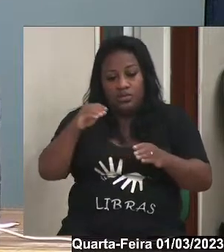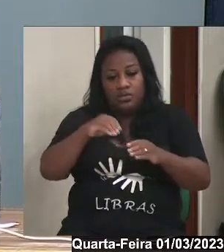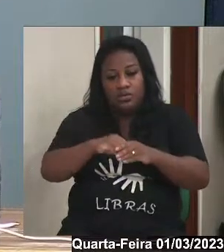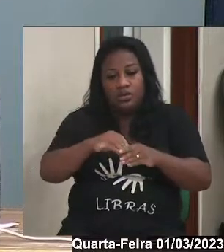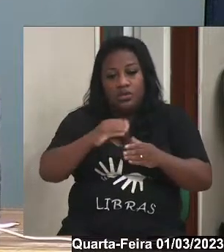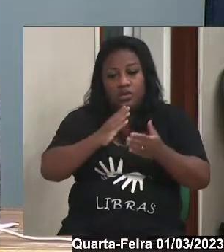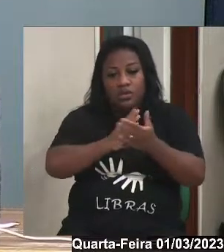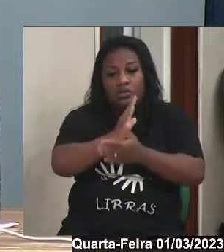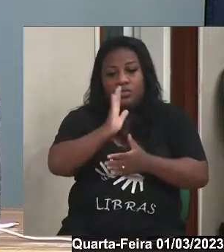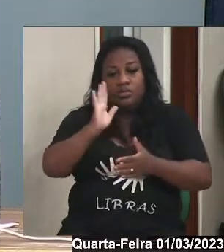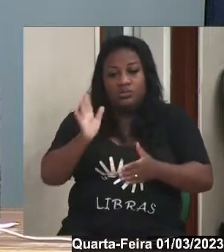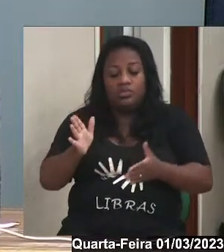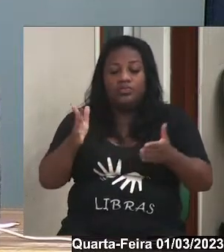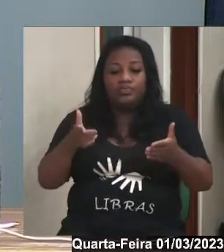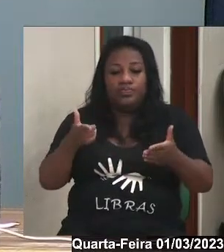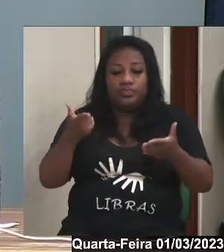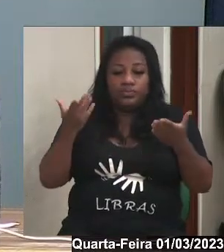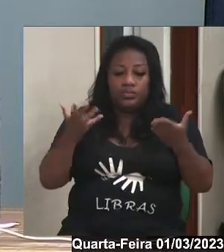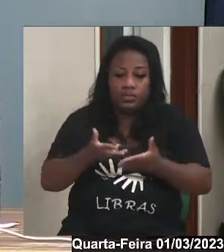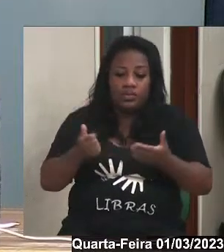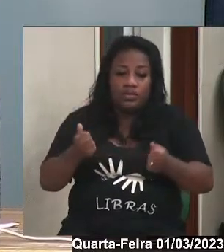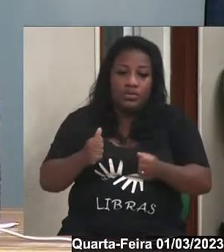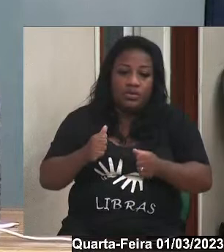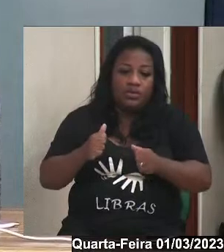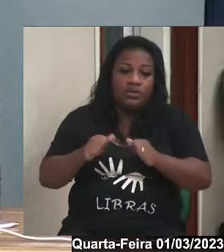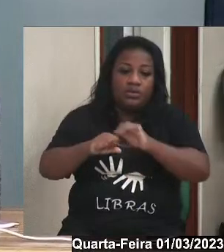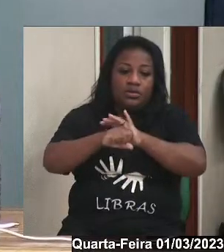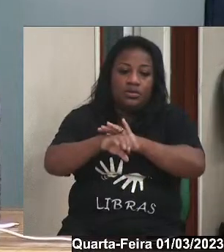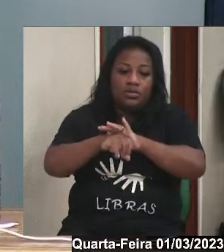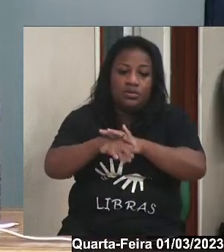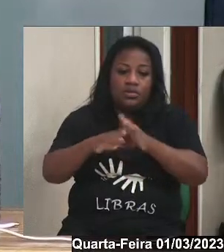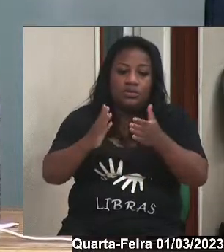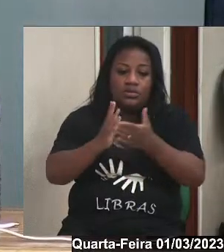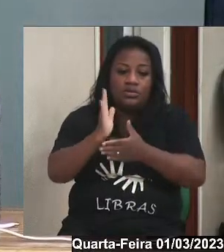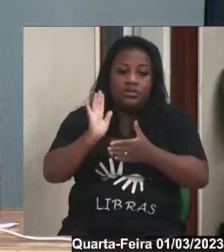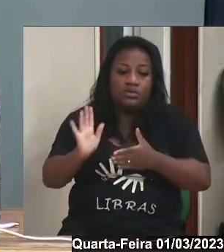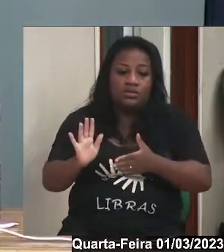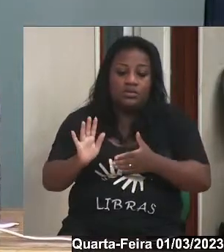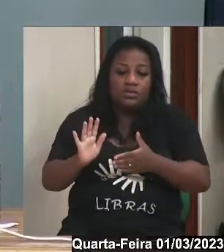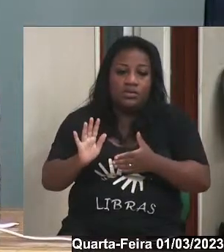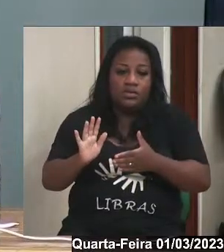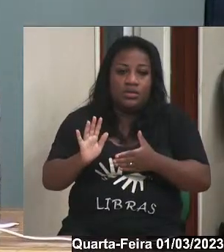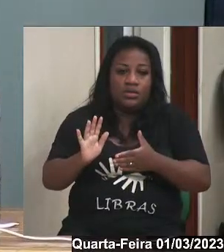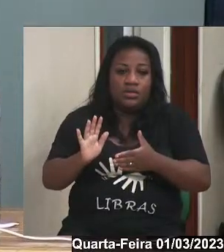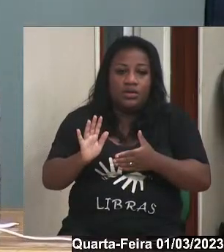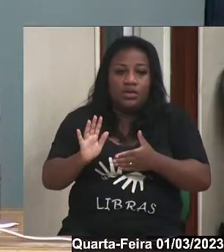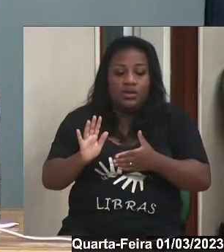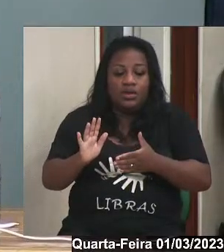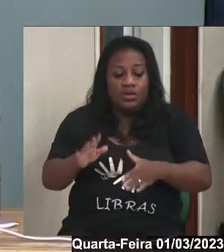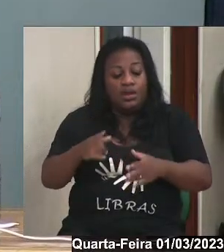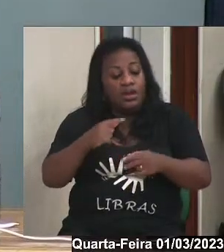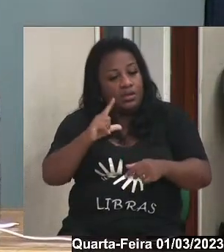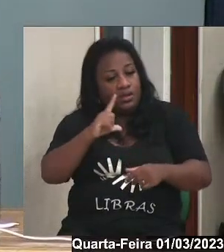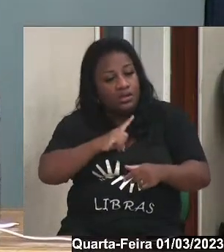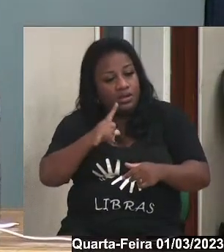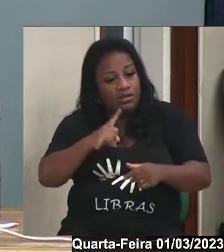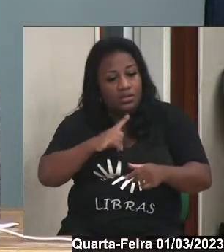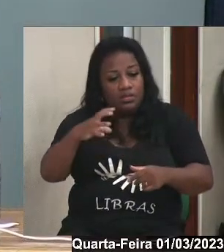votação, aprovado por 15 votos favoráveis e uma ausência do vereador Gideon Santos Nascimento. Moção de